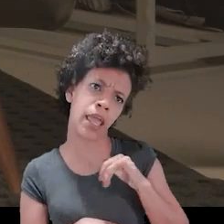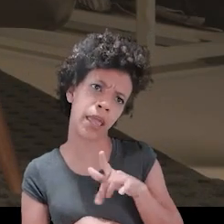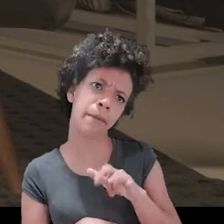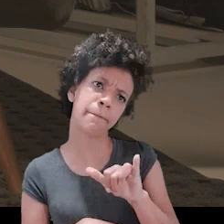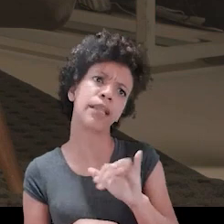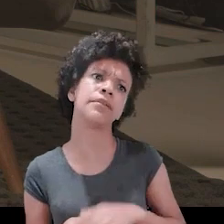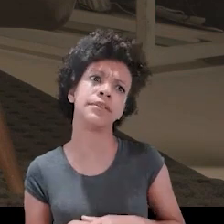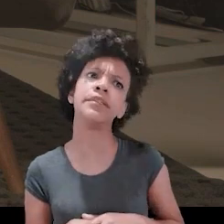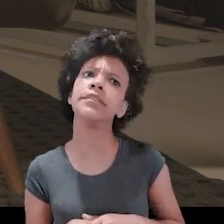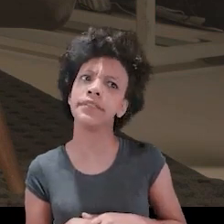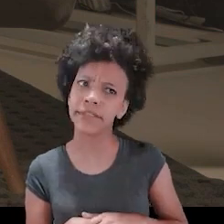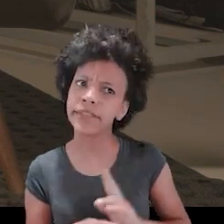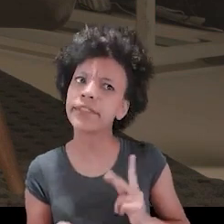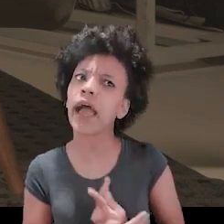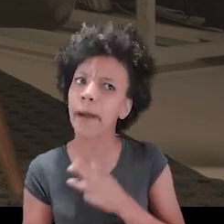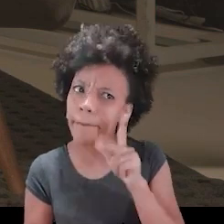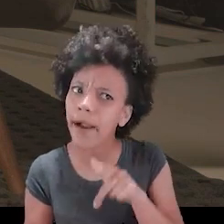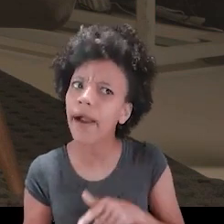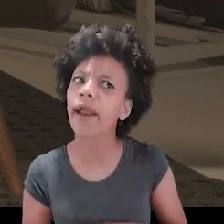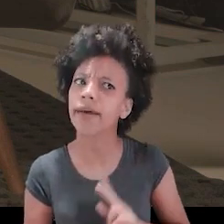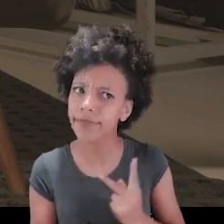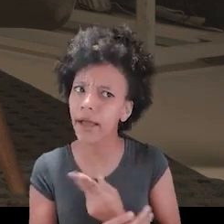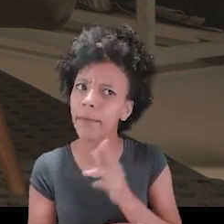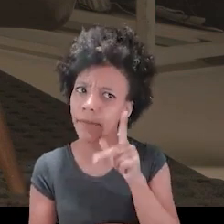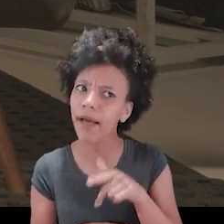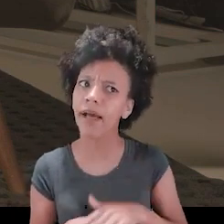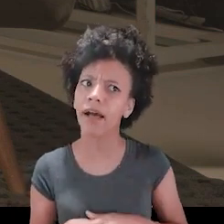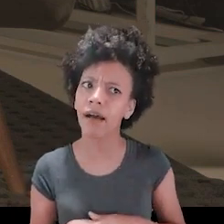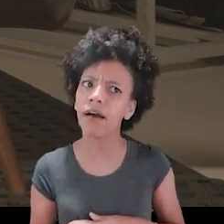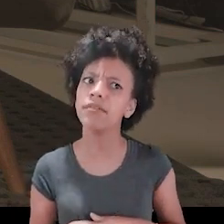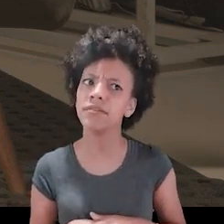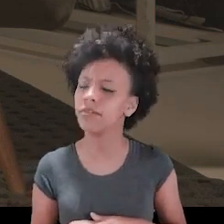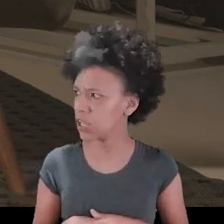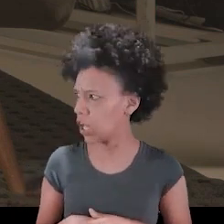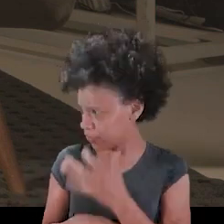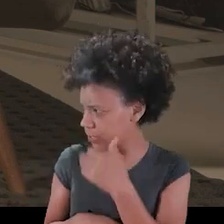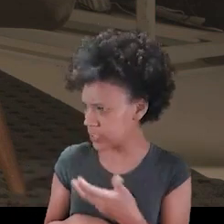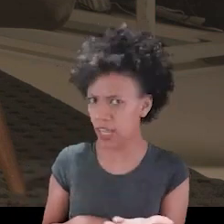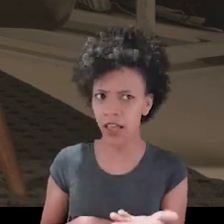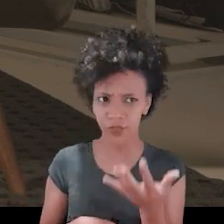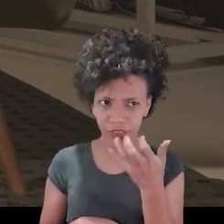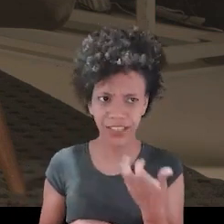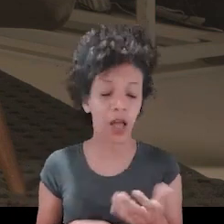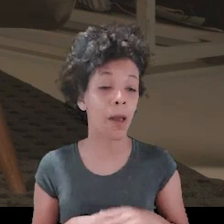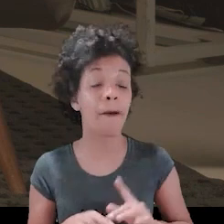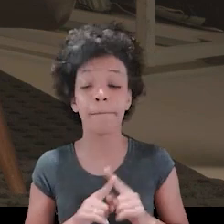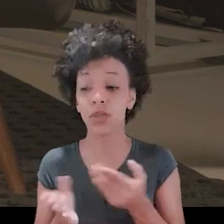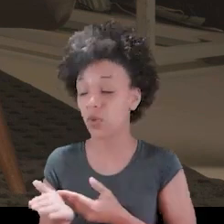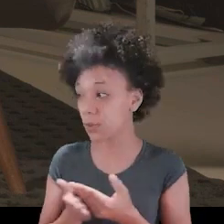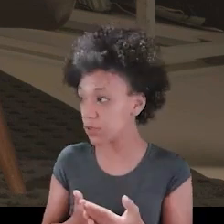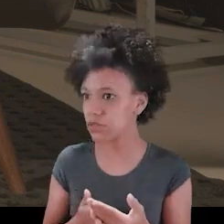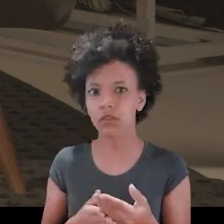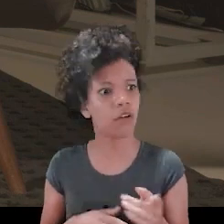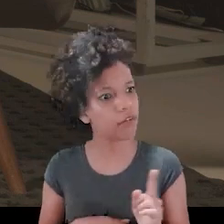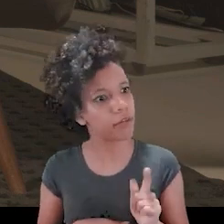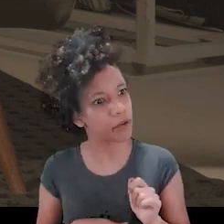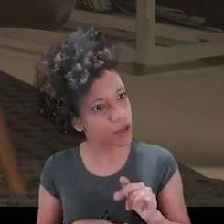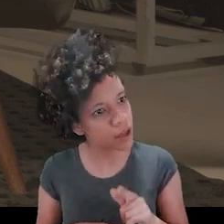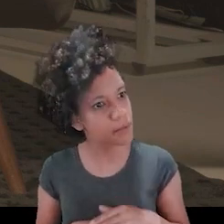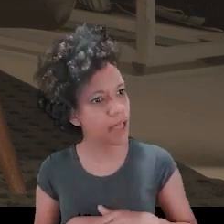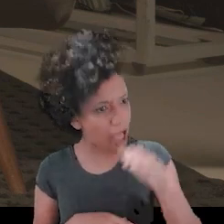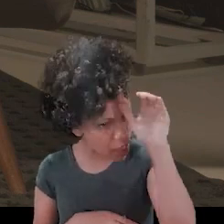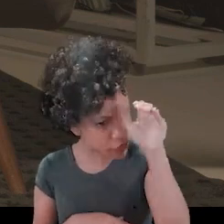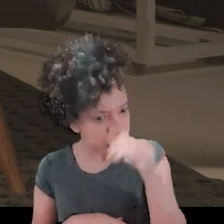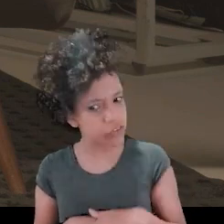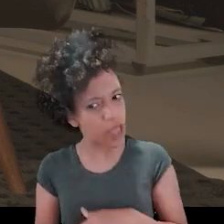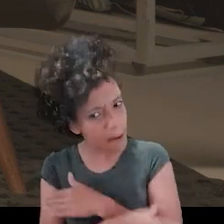também para viu porque ela vai passar alho realmente não começa a gente falava